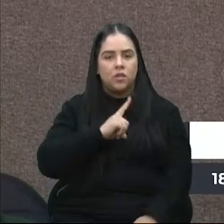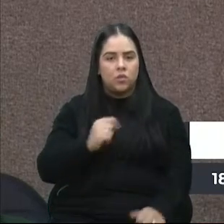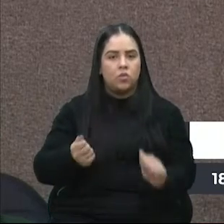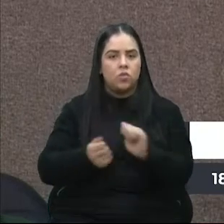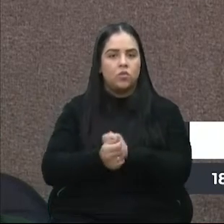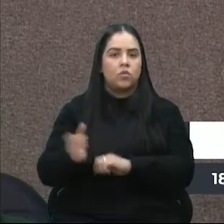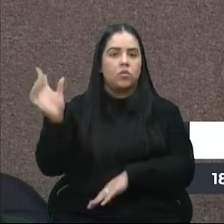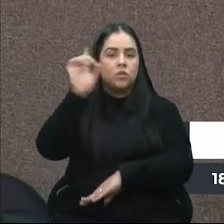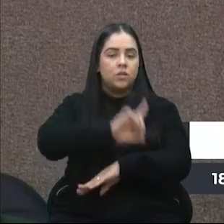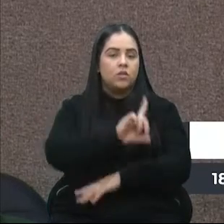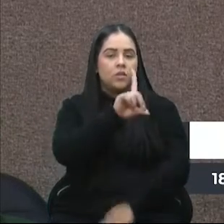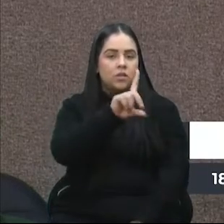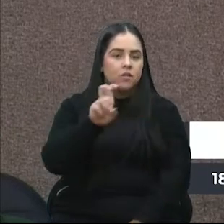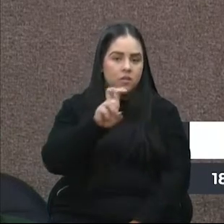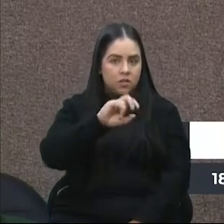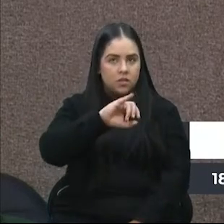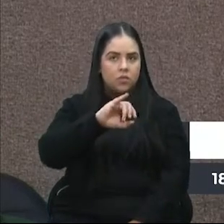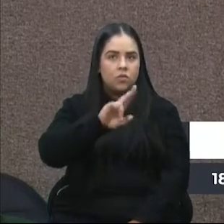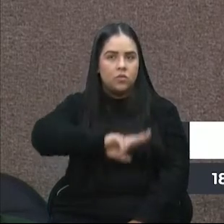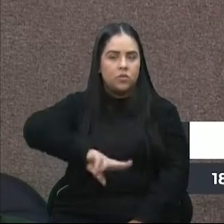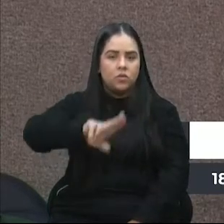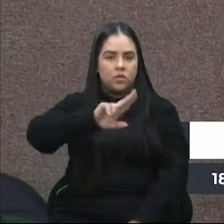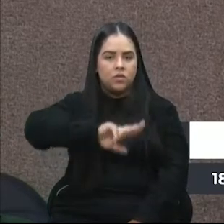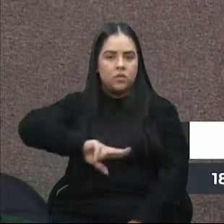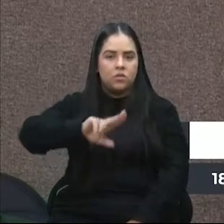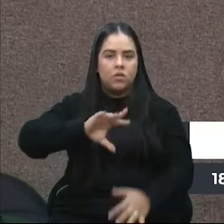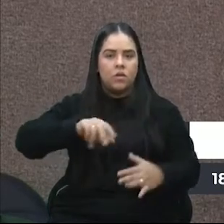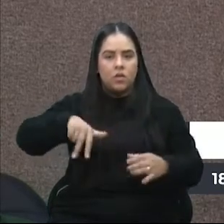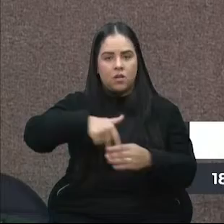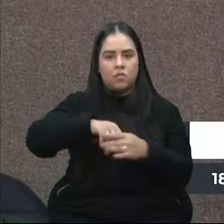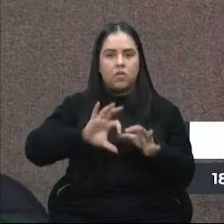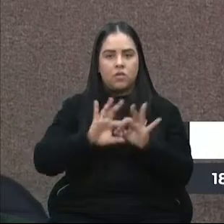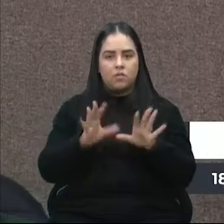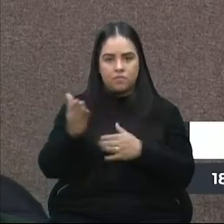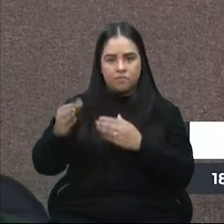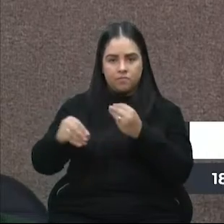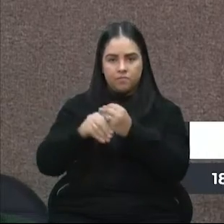dia 15, usando a tribuna livre. Sua parte, vereador Valim.